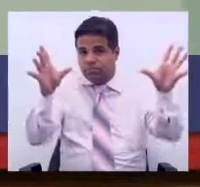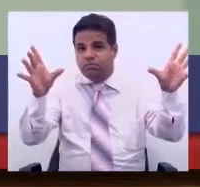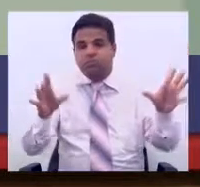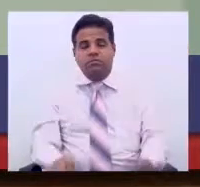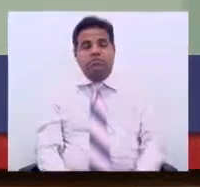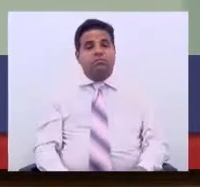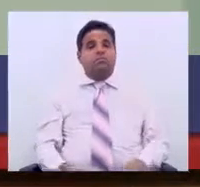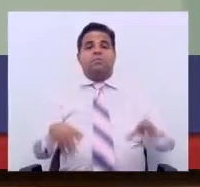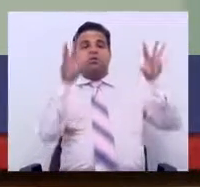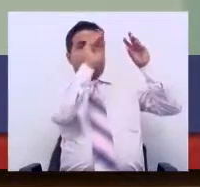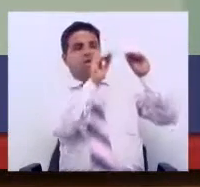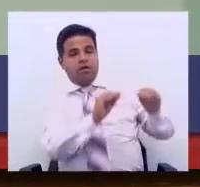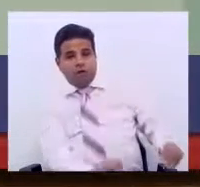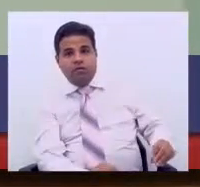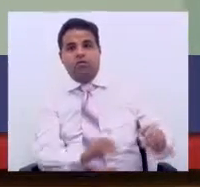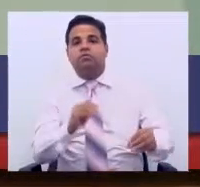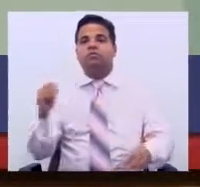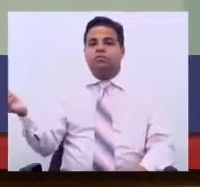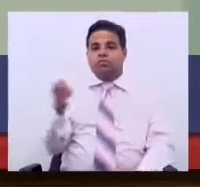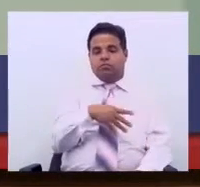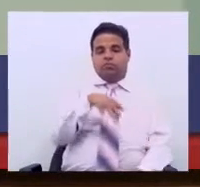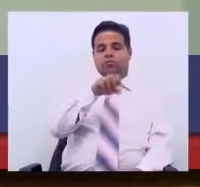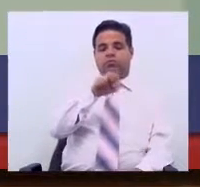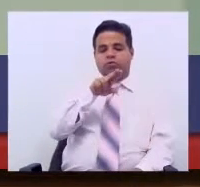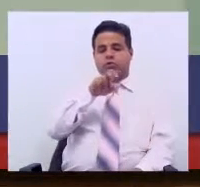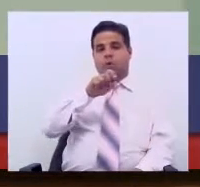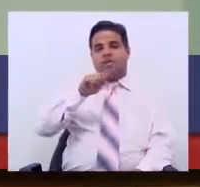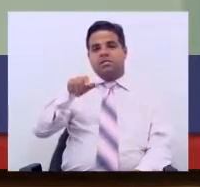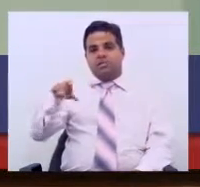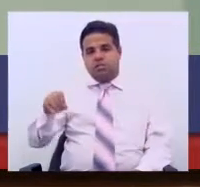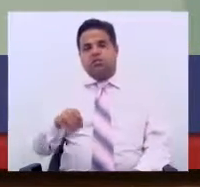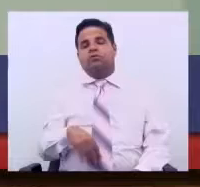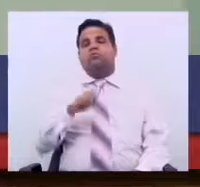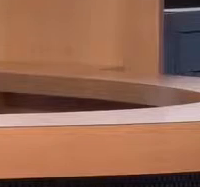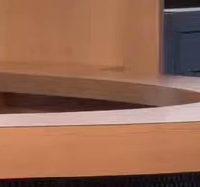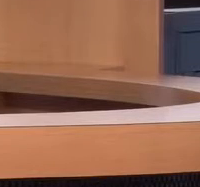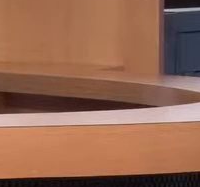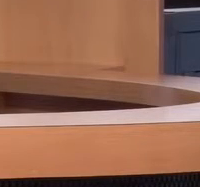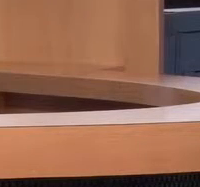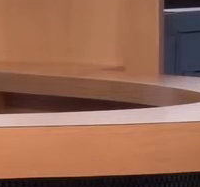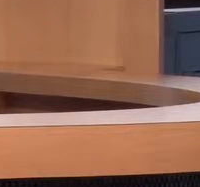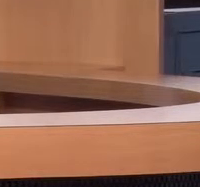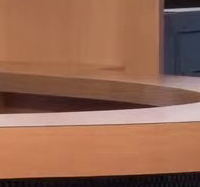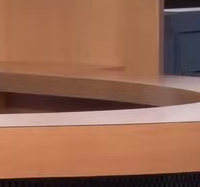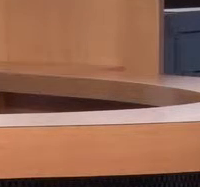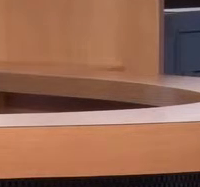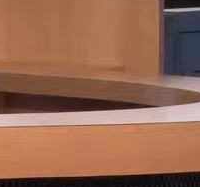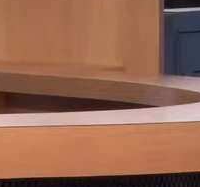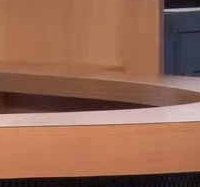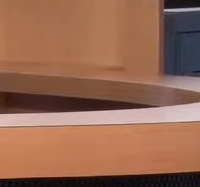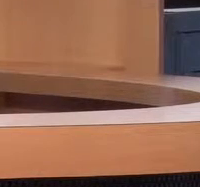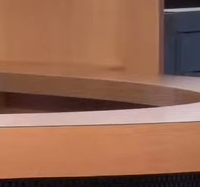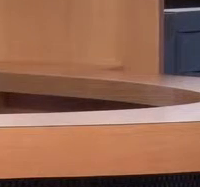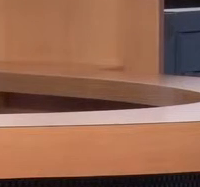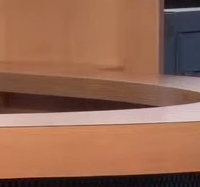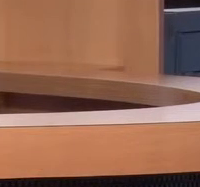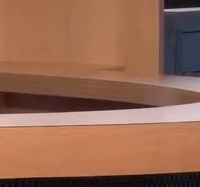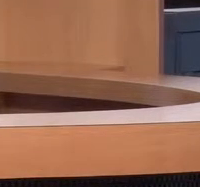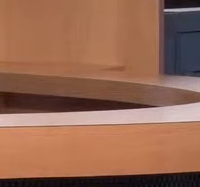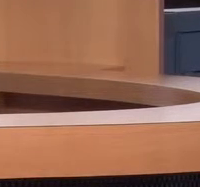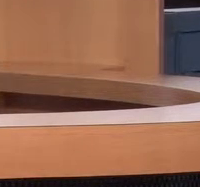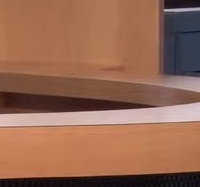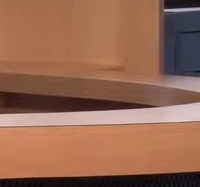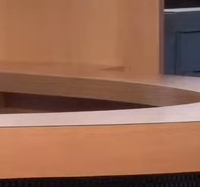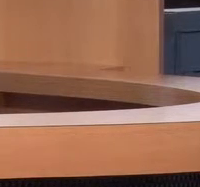deliberarmos e fixarmos, sim, o subsídio do senhor prefeito para a próxima legislatura. No entanto, um dos vereadores defendeu que o